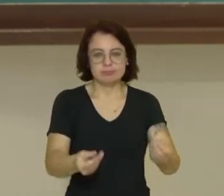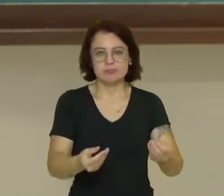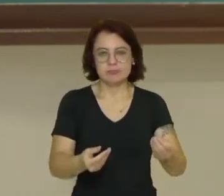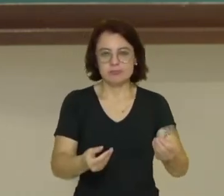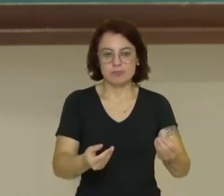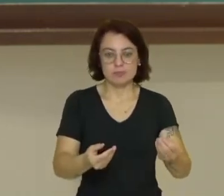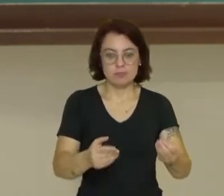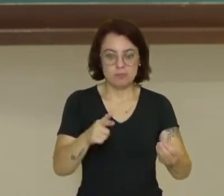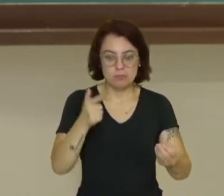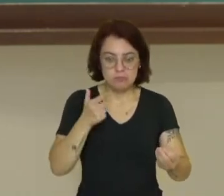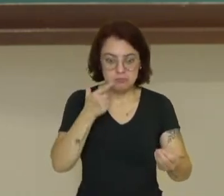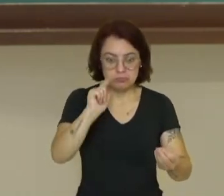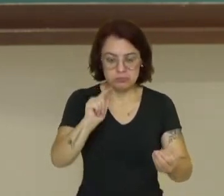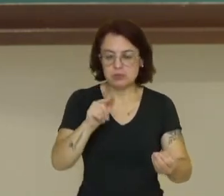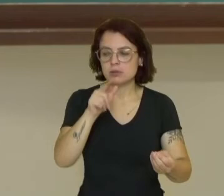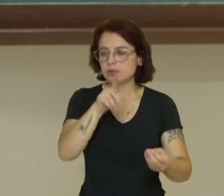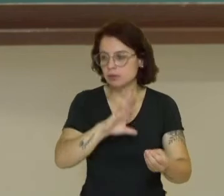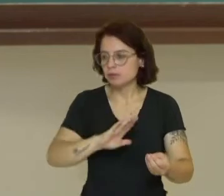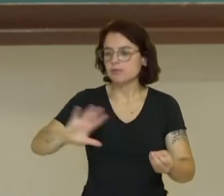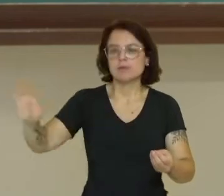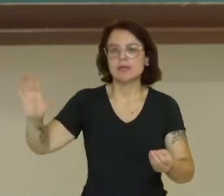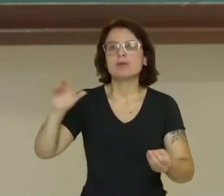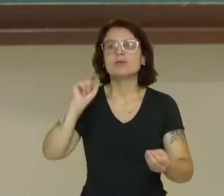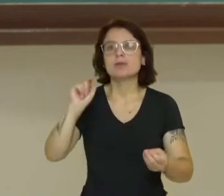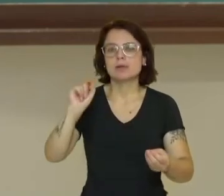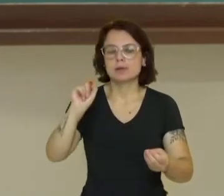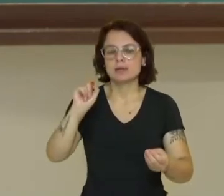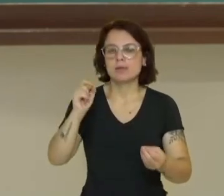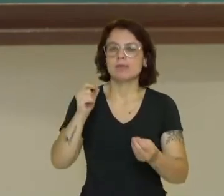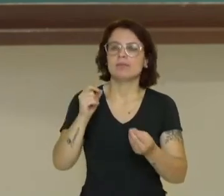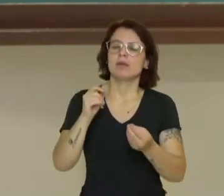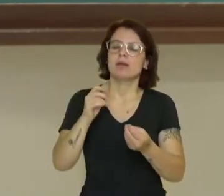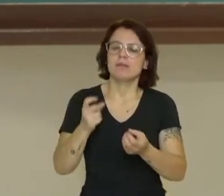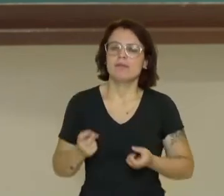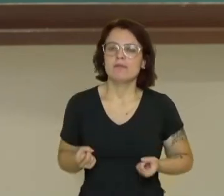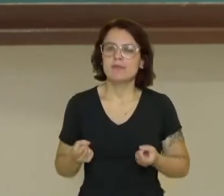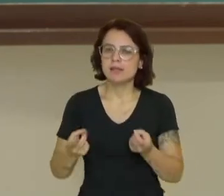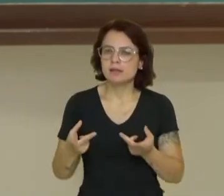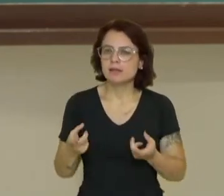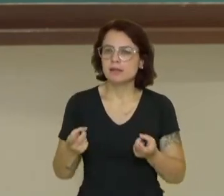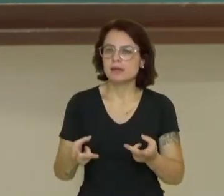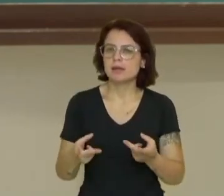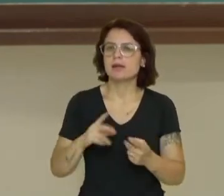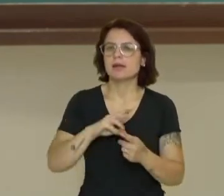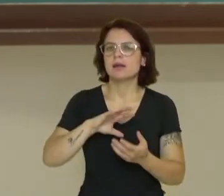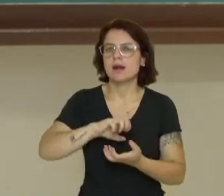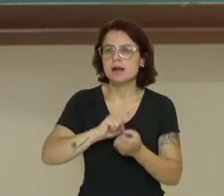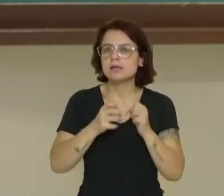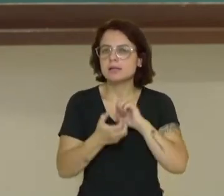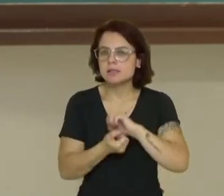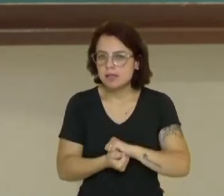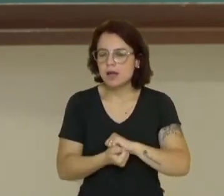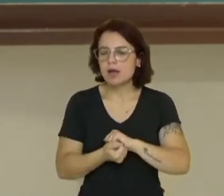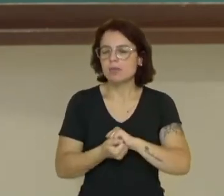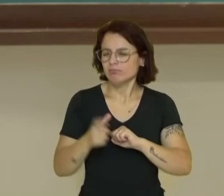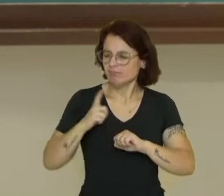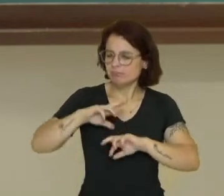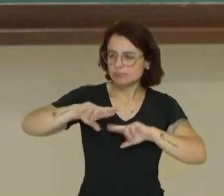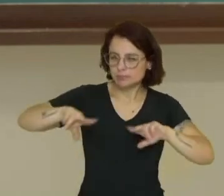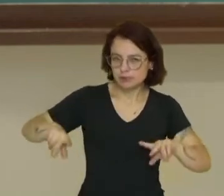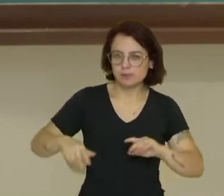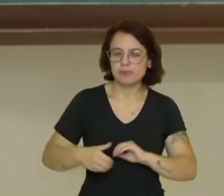quem tem aptidão, né, para ser comerciante, artesão, então são designados, são escolhidos para isso.